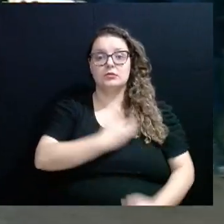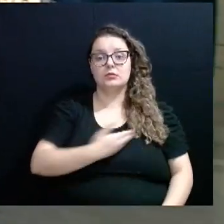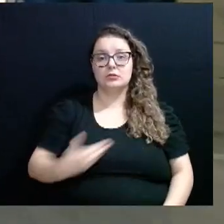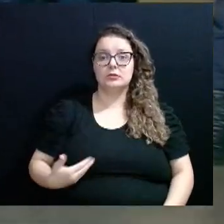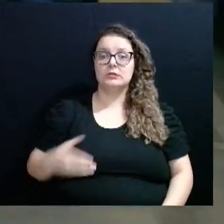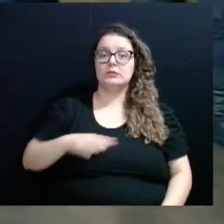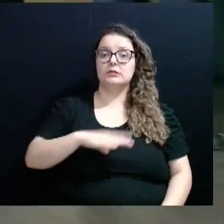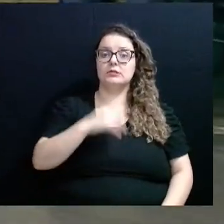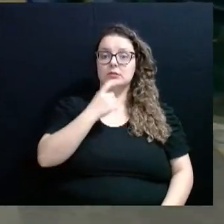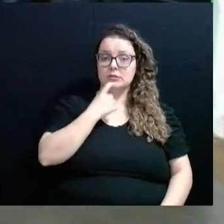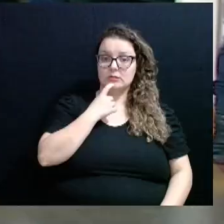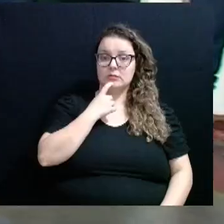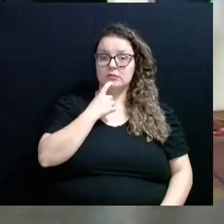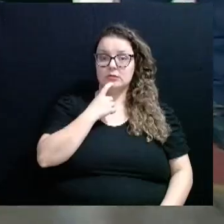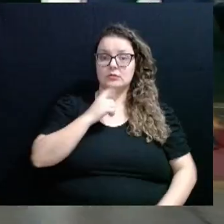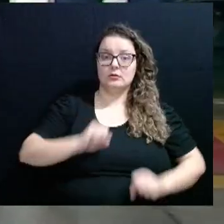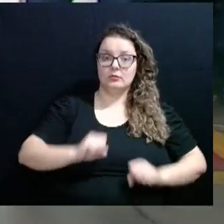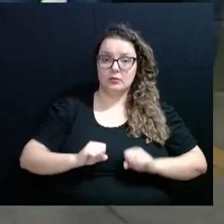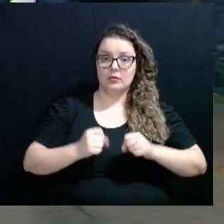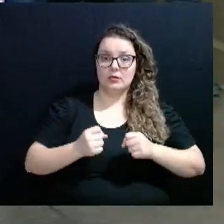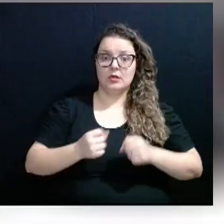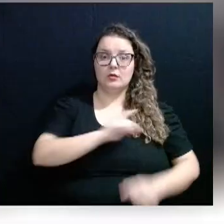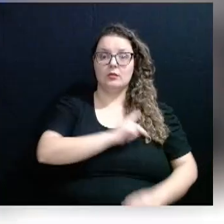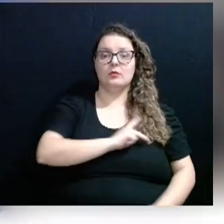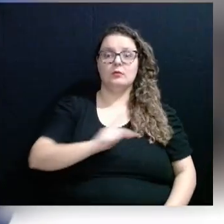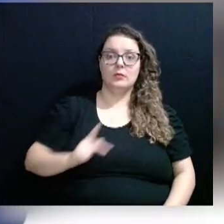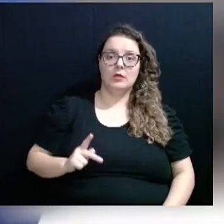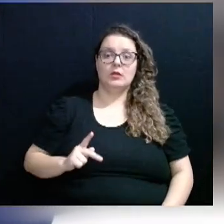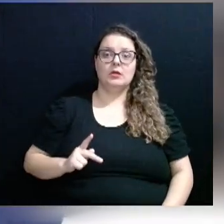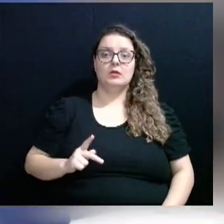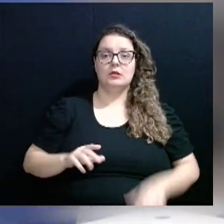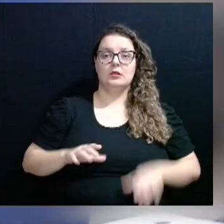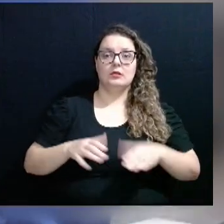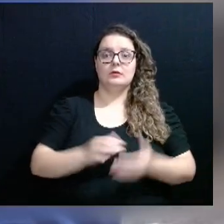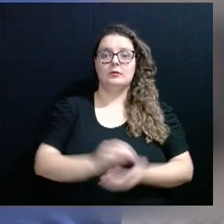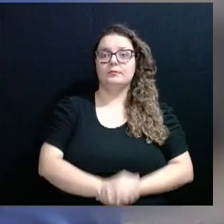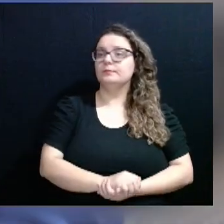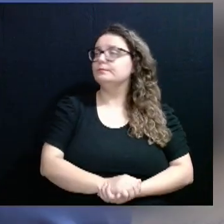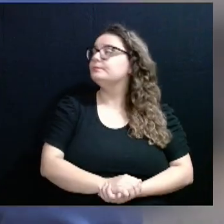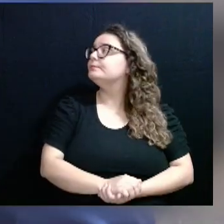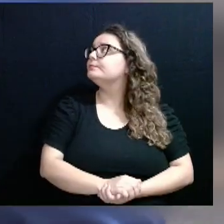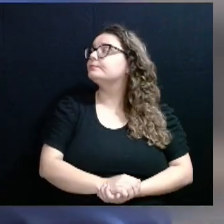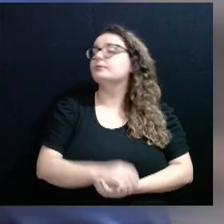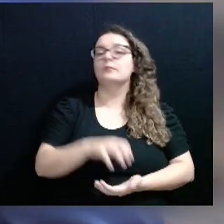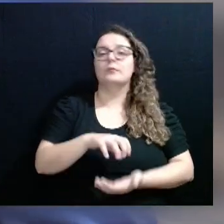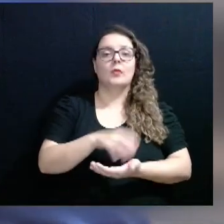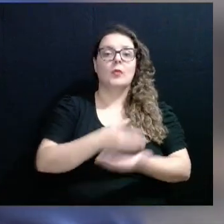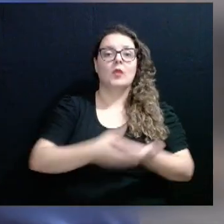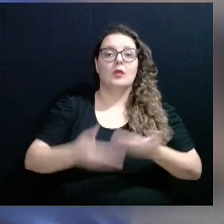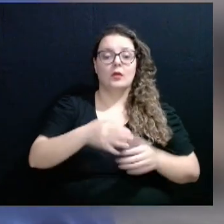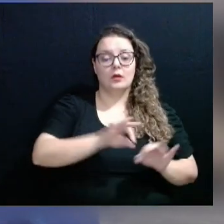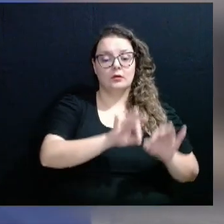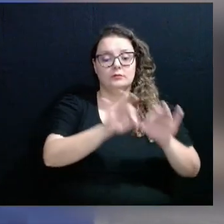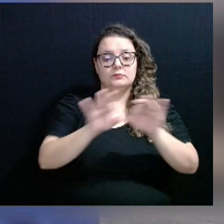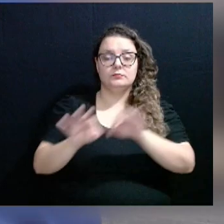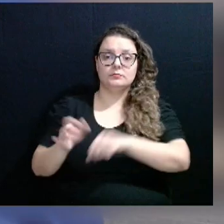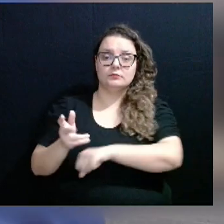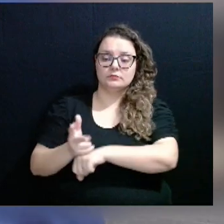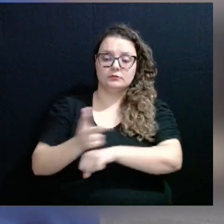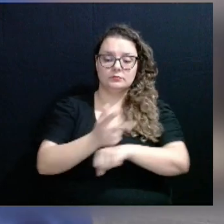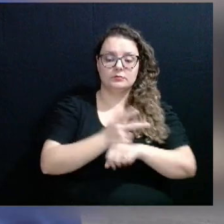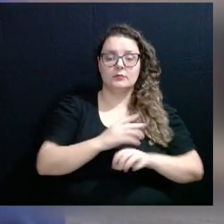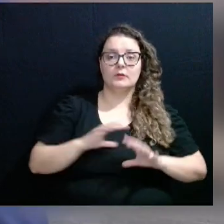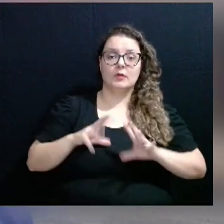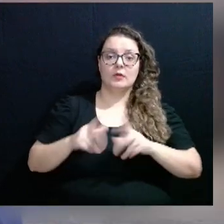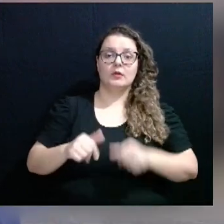como reforçou o presidente da comissão. Um centro integrado que faz o monitoramento por câmeras de toda a cidade. Ele explicou